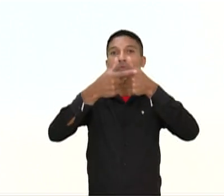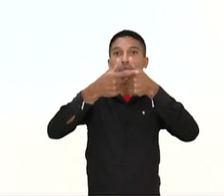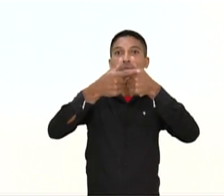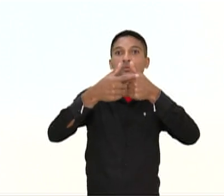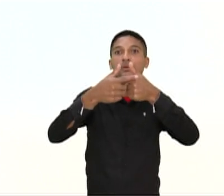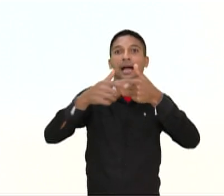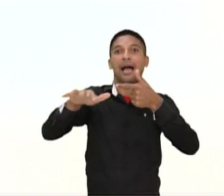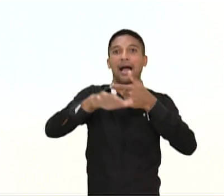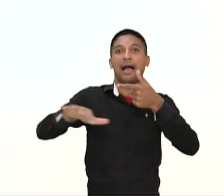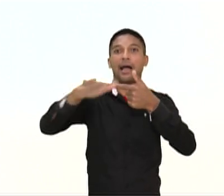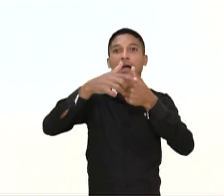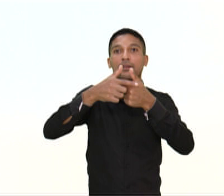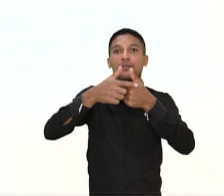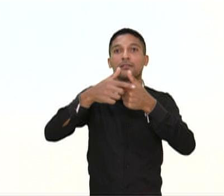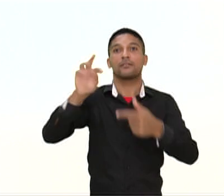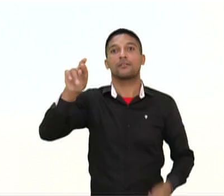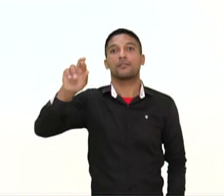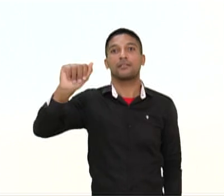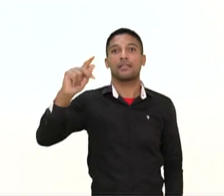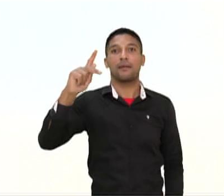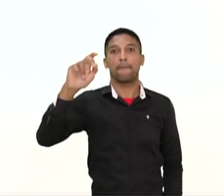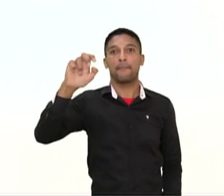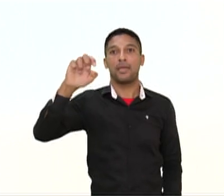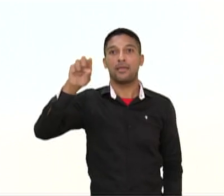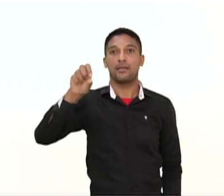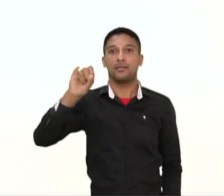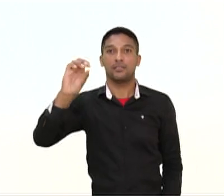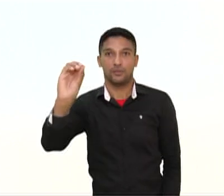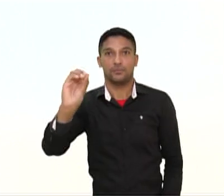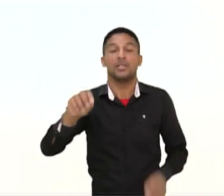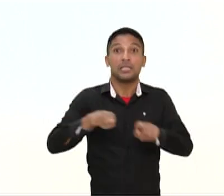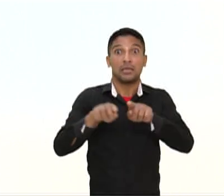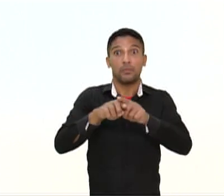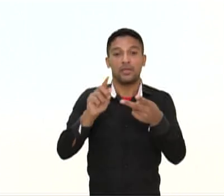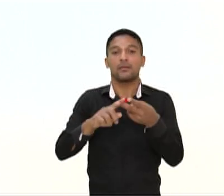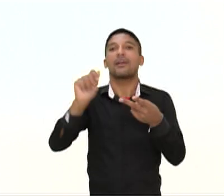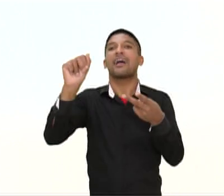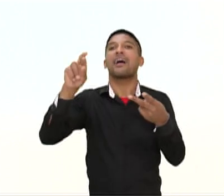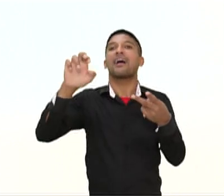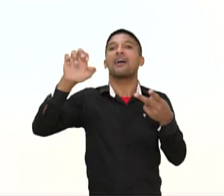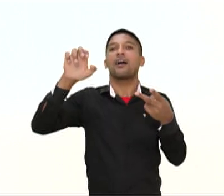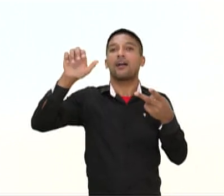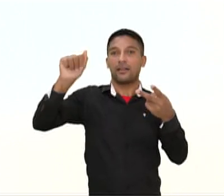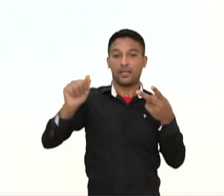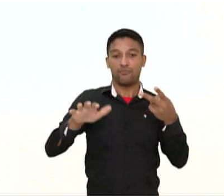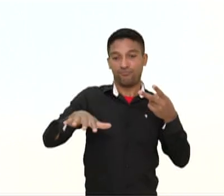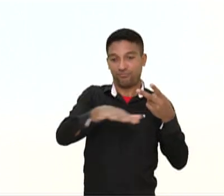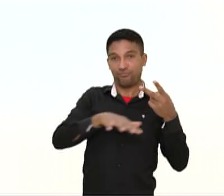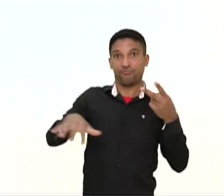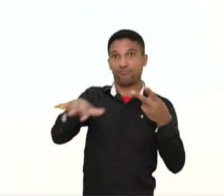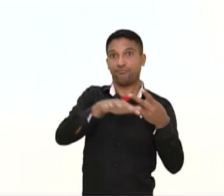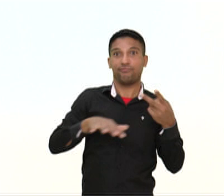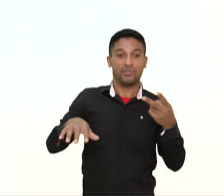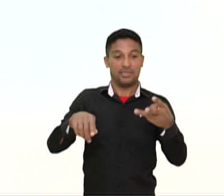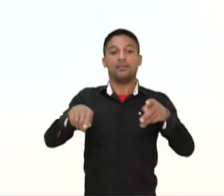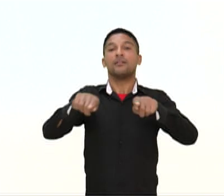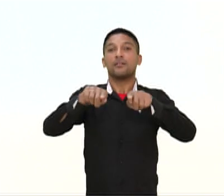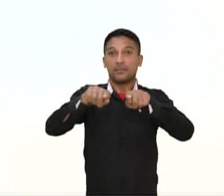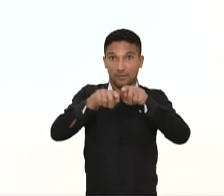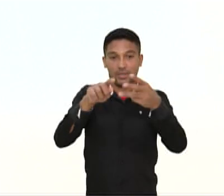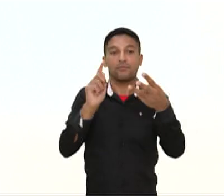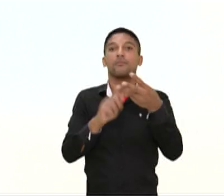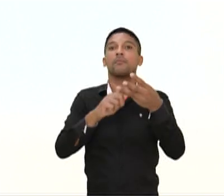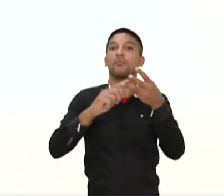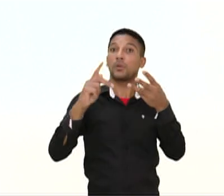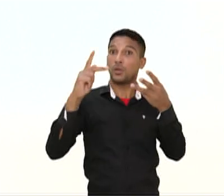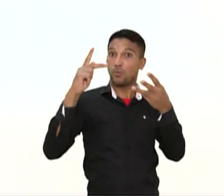retomamos os conceitos de área e trabalhamos um pouquinho de polinômios, lembram? As letrinhas. Ok? E